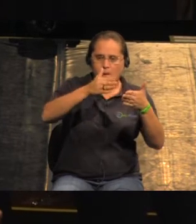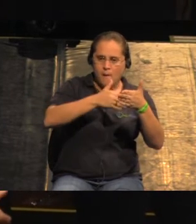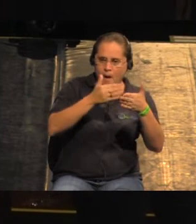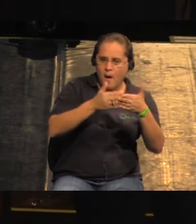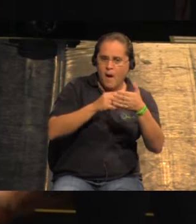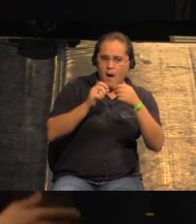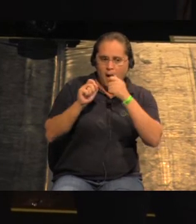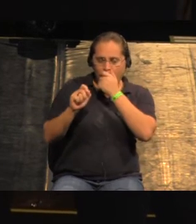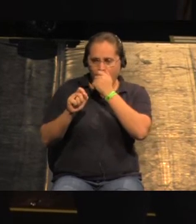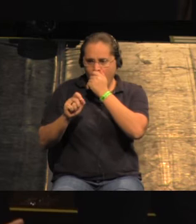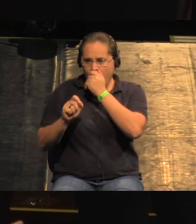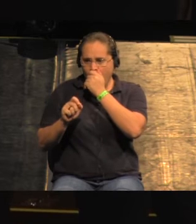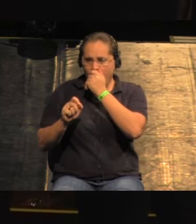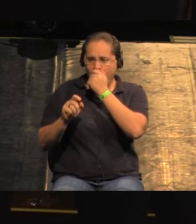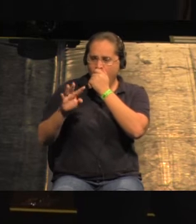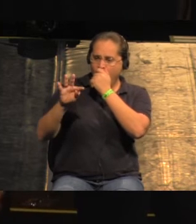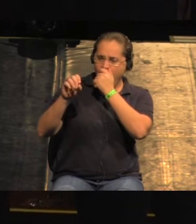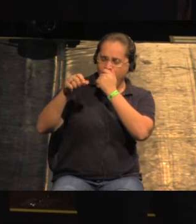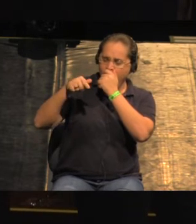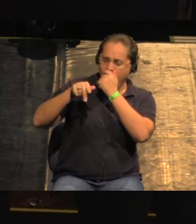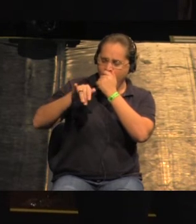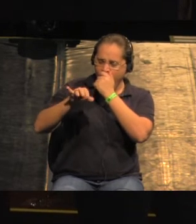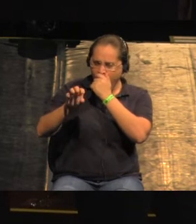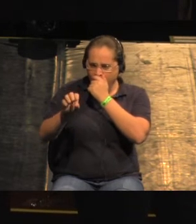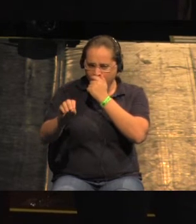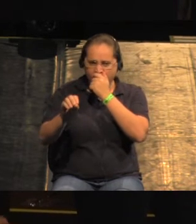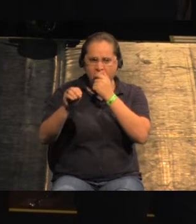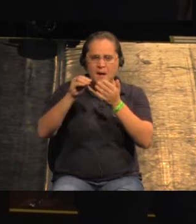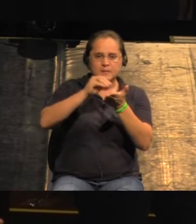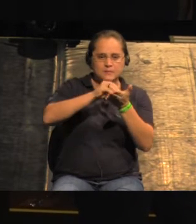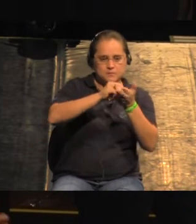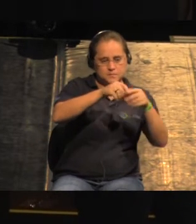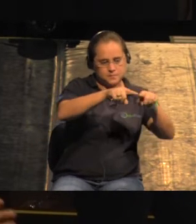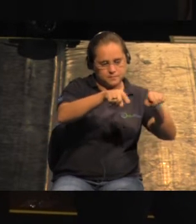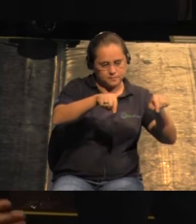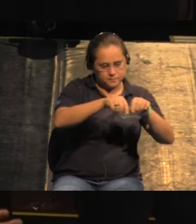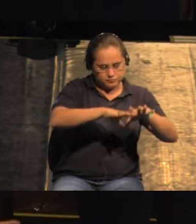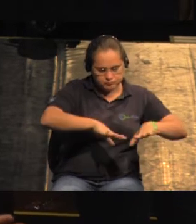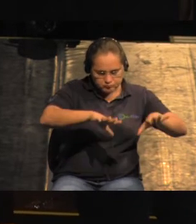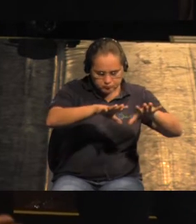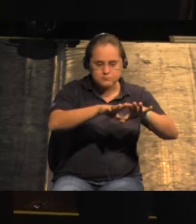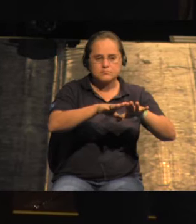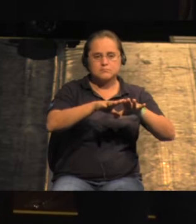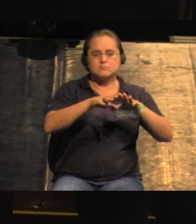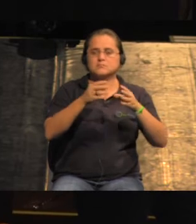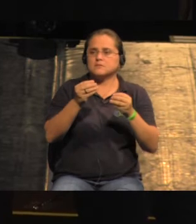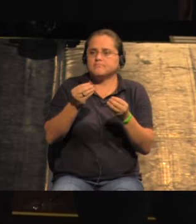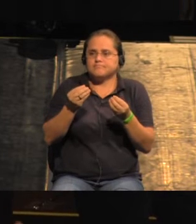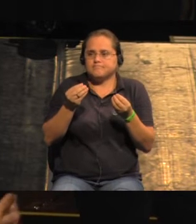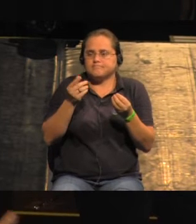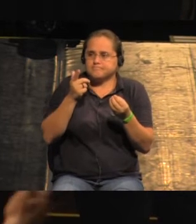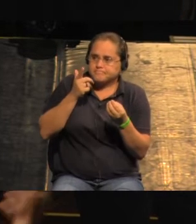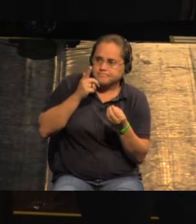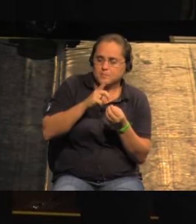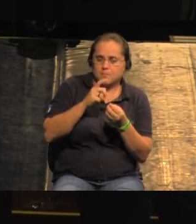peculiares dentro daquele livro é que Tóquio lida com essa escassez de espaço de uma maneira muito extrema para